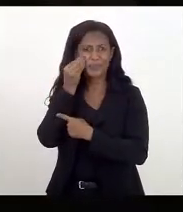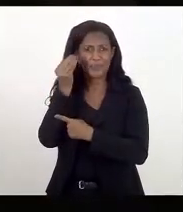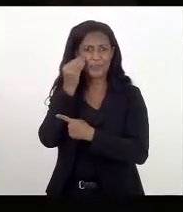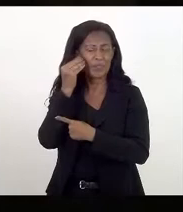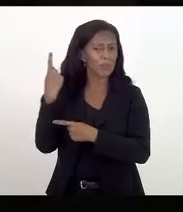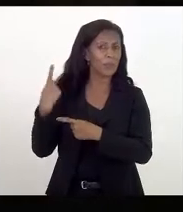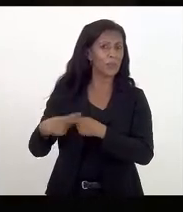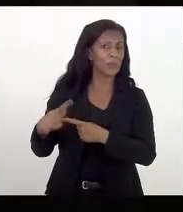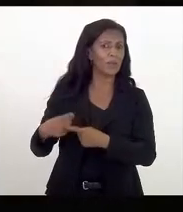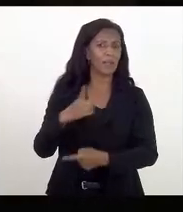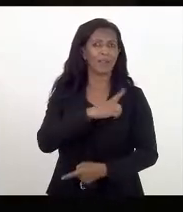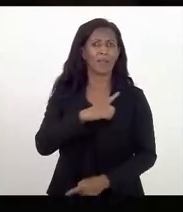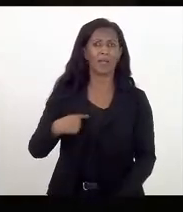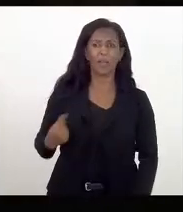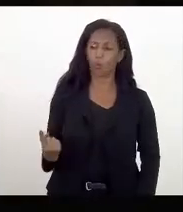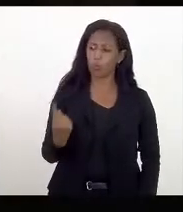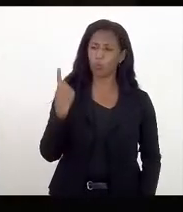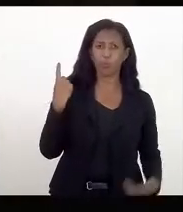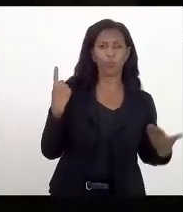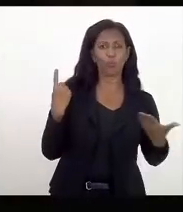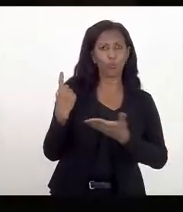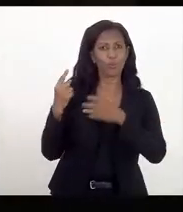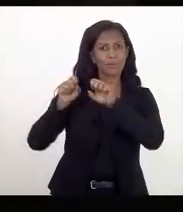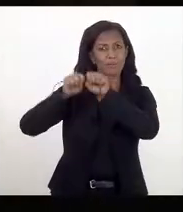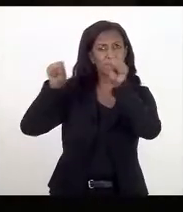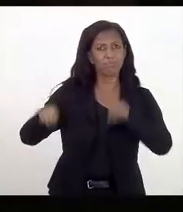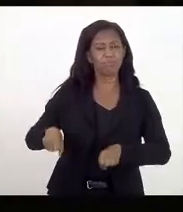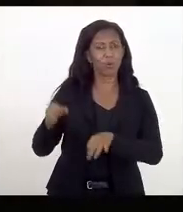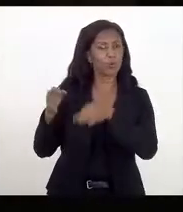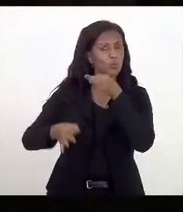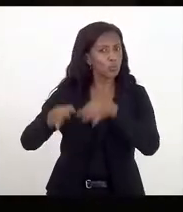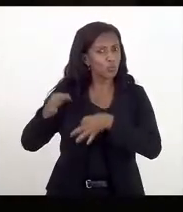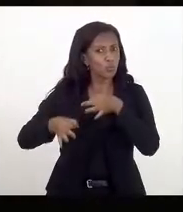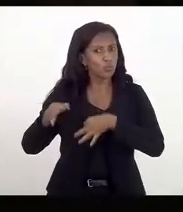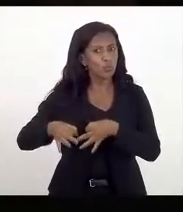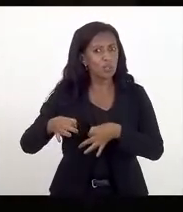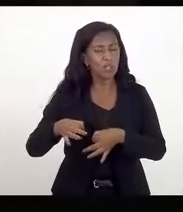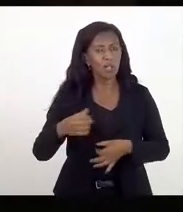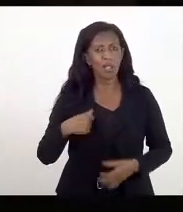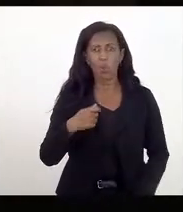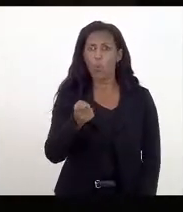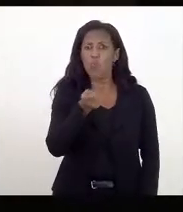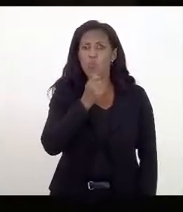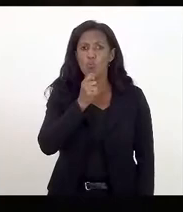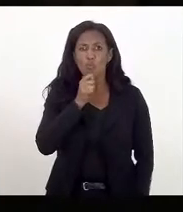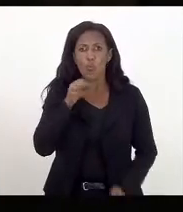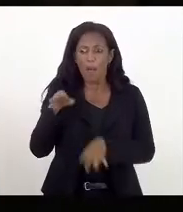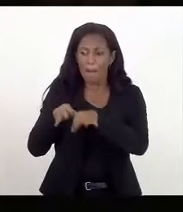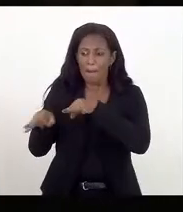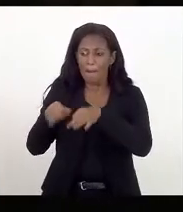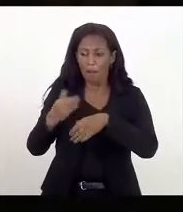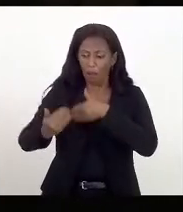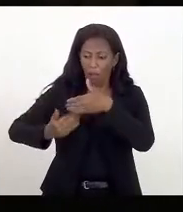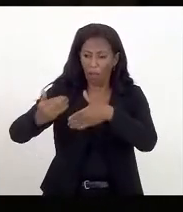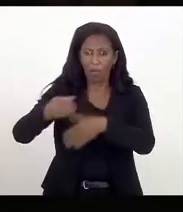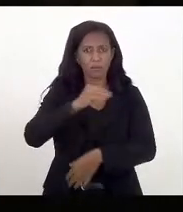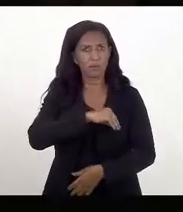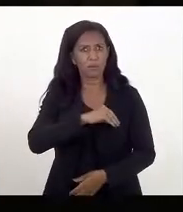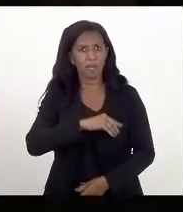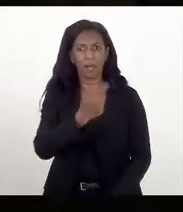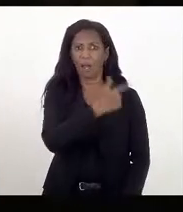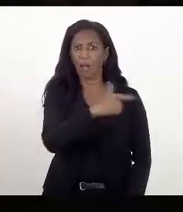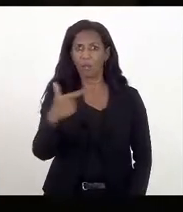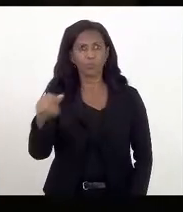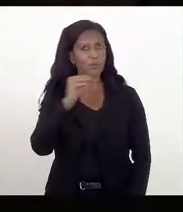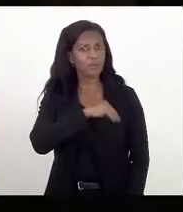que a defensoria é a única do sistema de justiça, deputado Valdeck, que não tem um plano de carros, carreiras e salários, que não tem